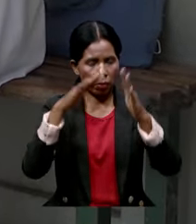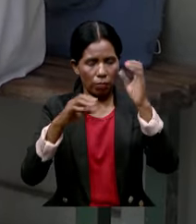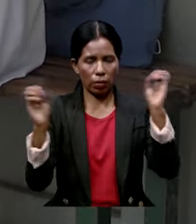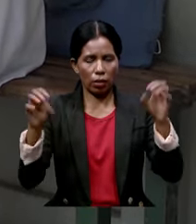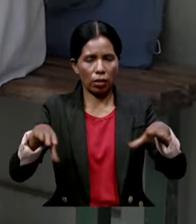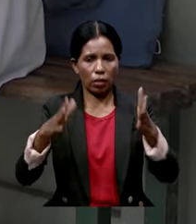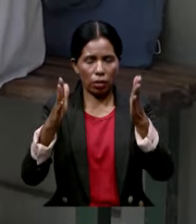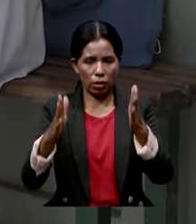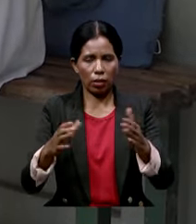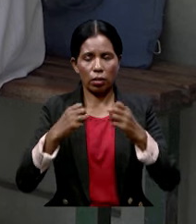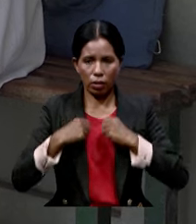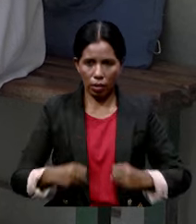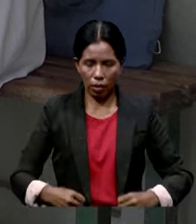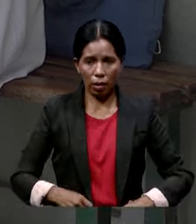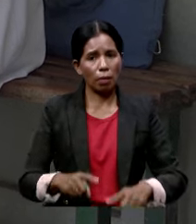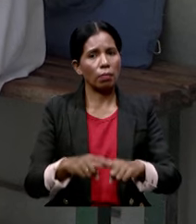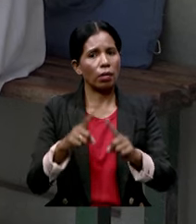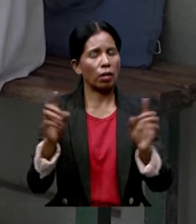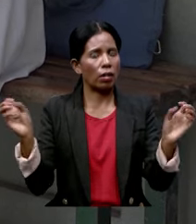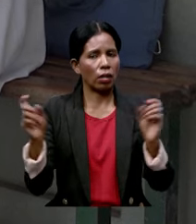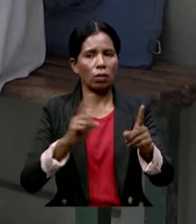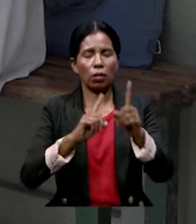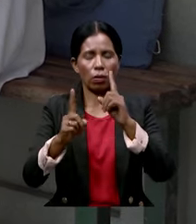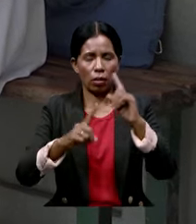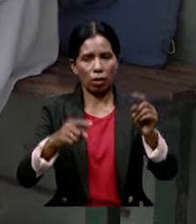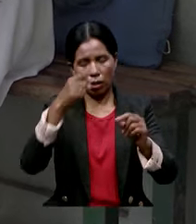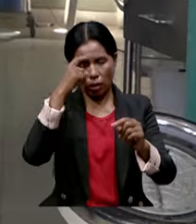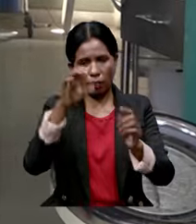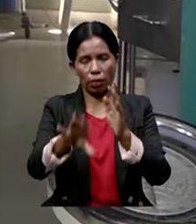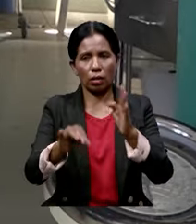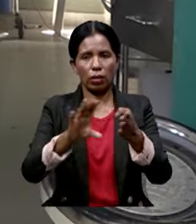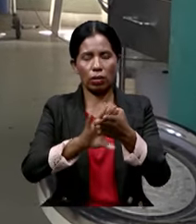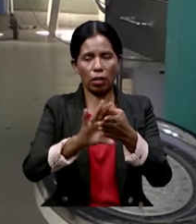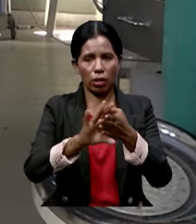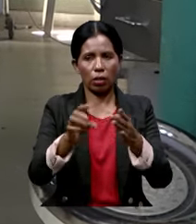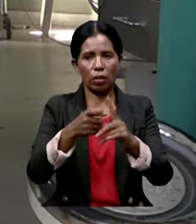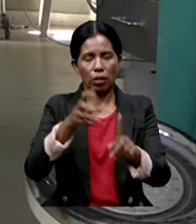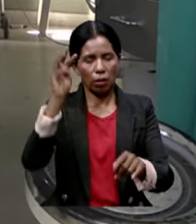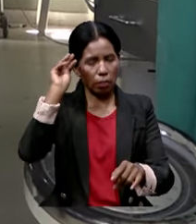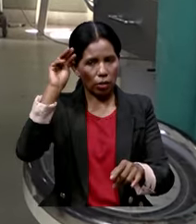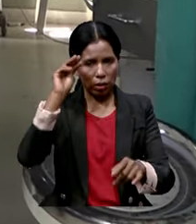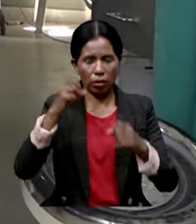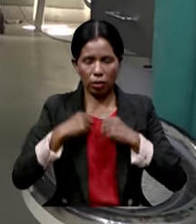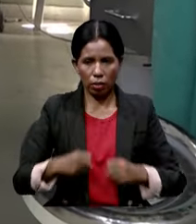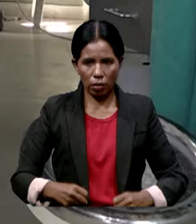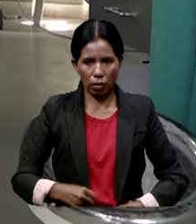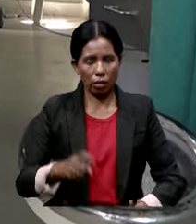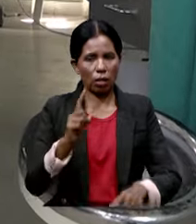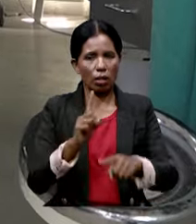humano profissional saúde, mas bem, lá corre foi informação, também reta nona despacho, Russo Ministra Saúde, a tua